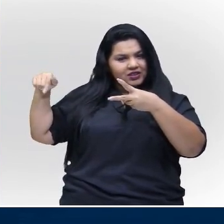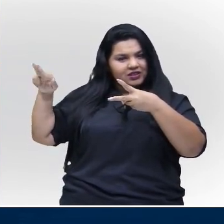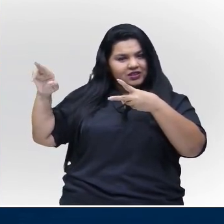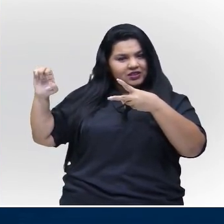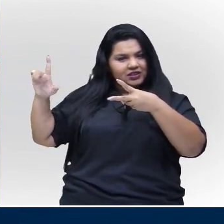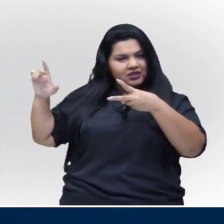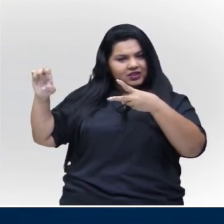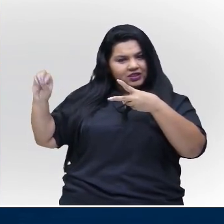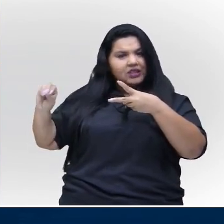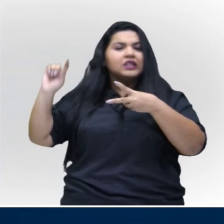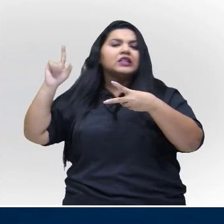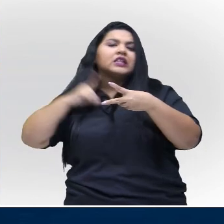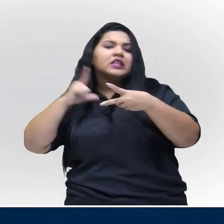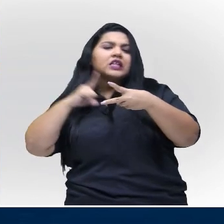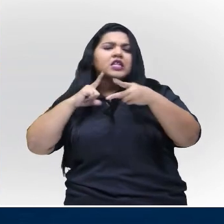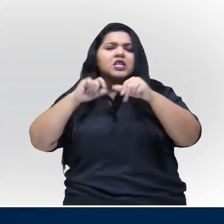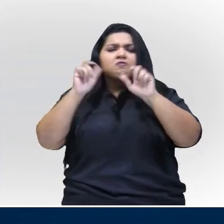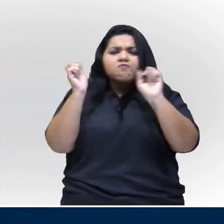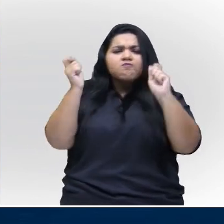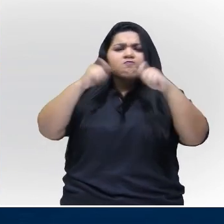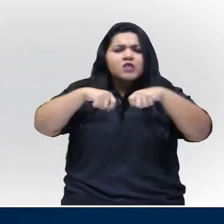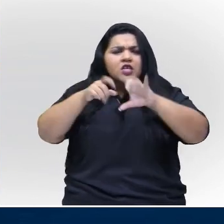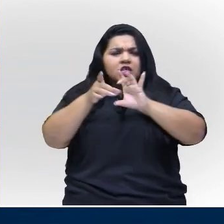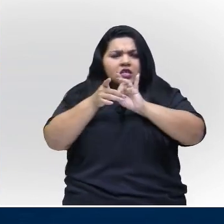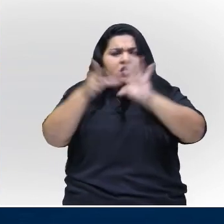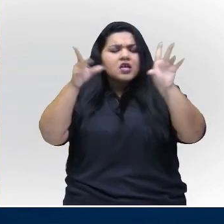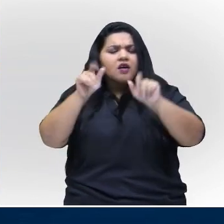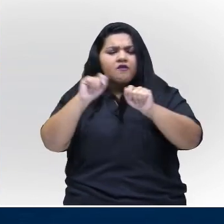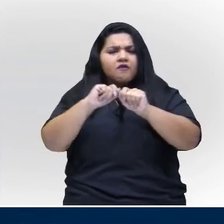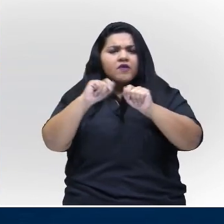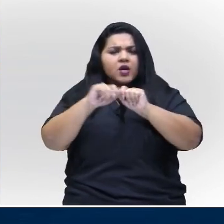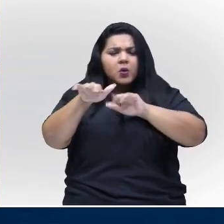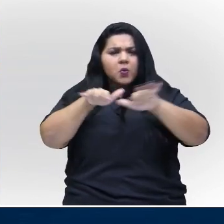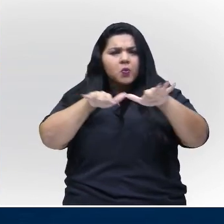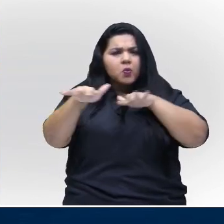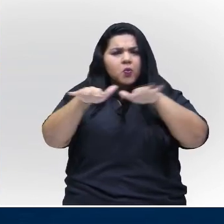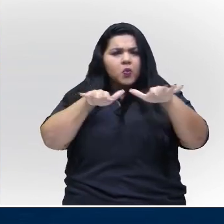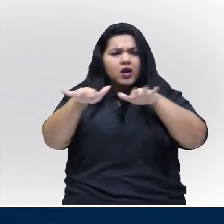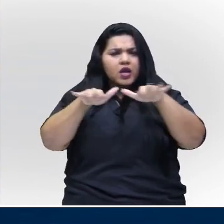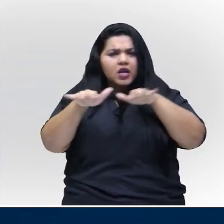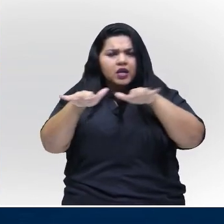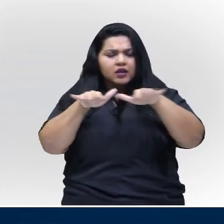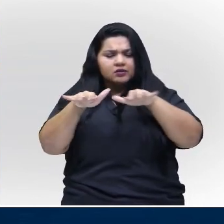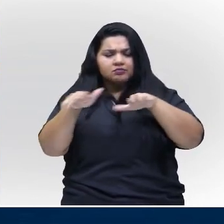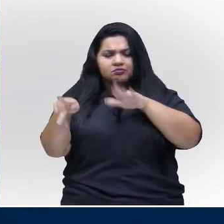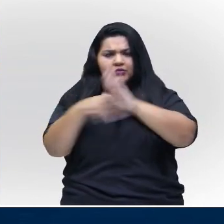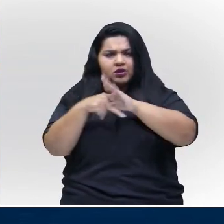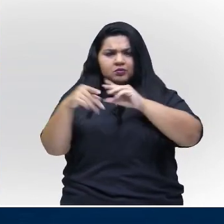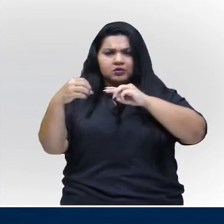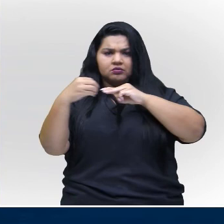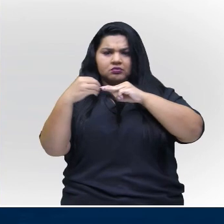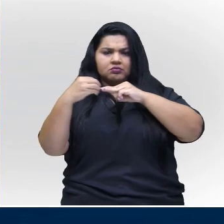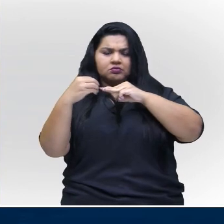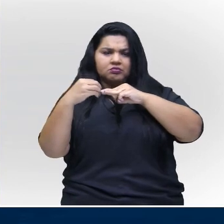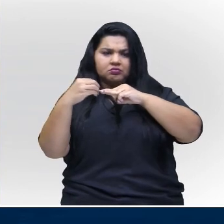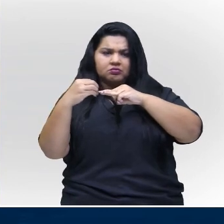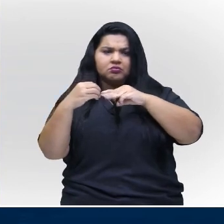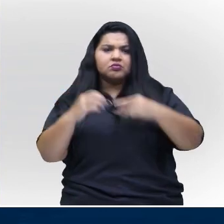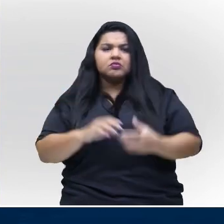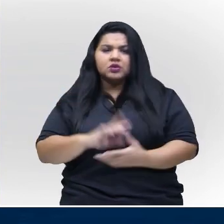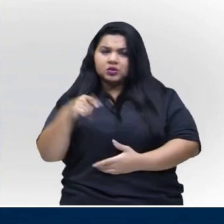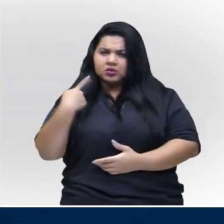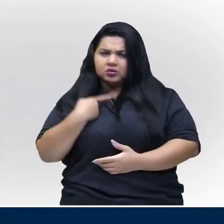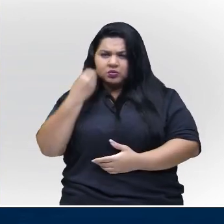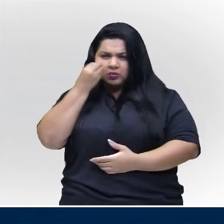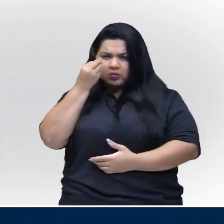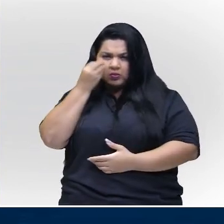define a forma e permite a realização de movimentos da célula, certo? Então, a gente